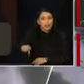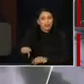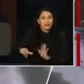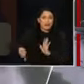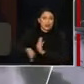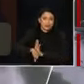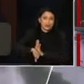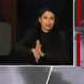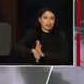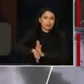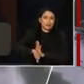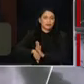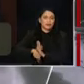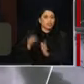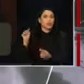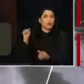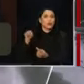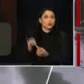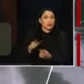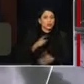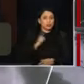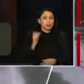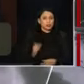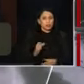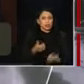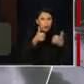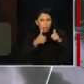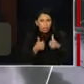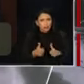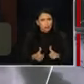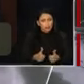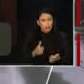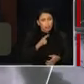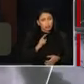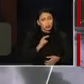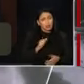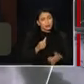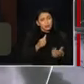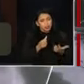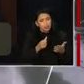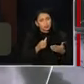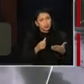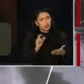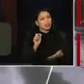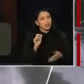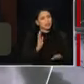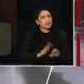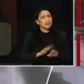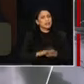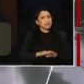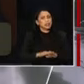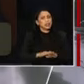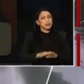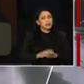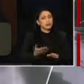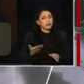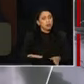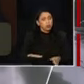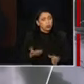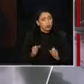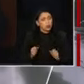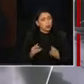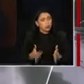A avaliação dos fatos também deve ser feita sob a ótica da autoria mediata. O crime